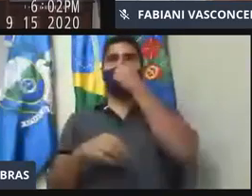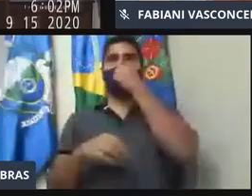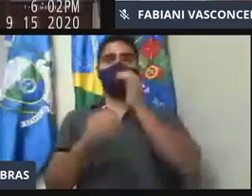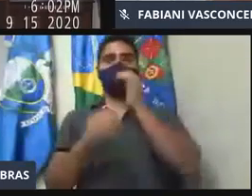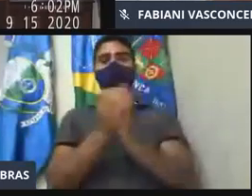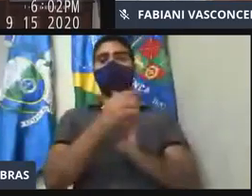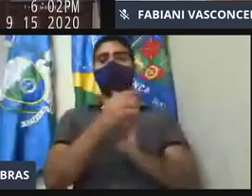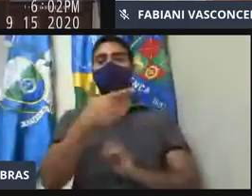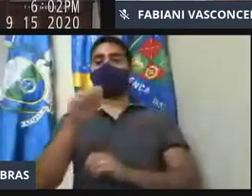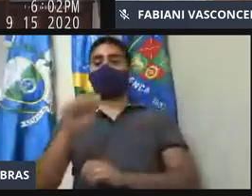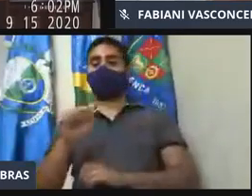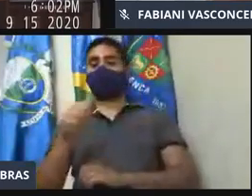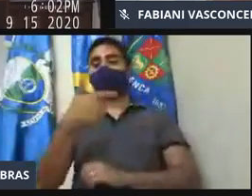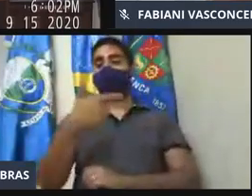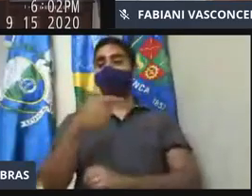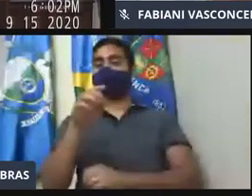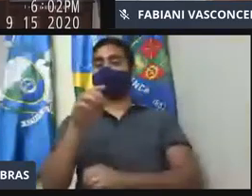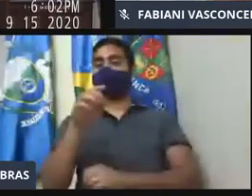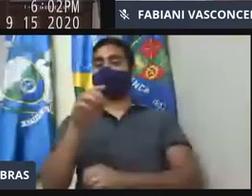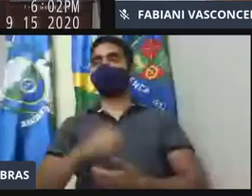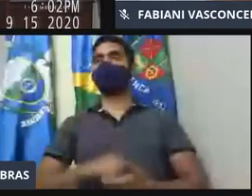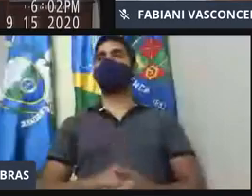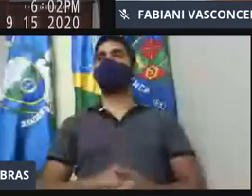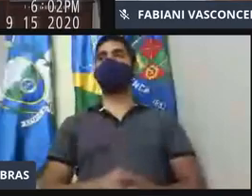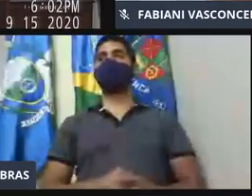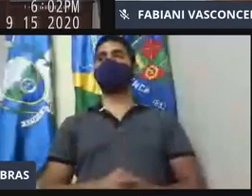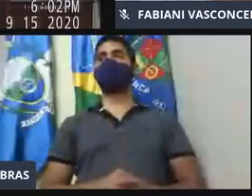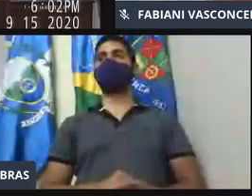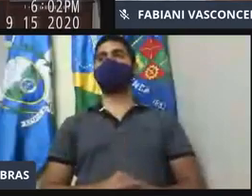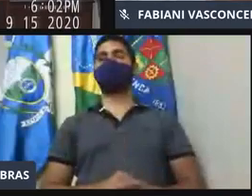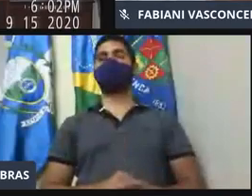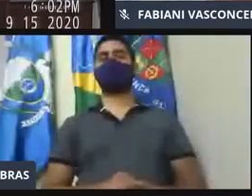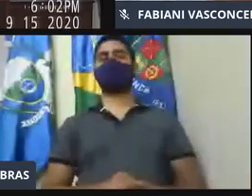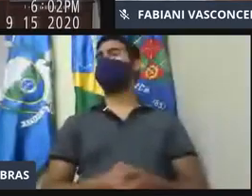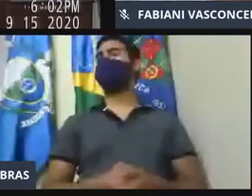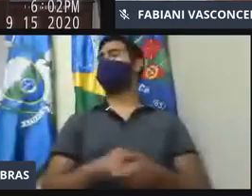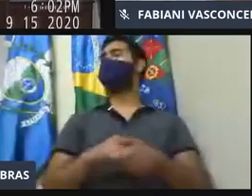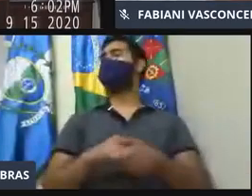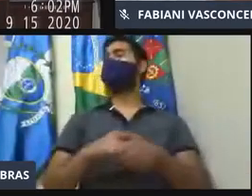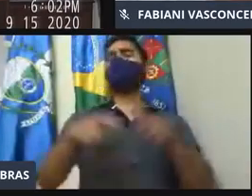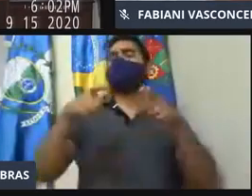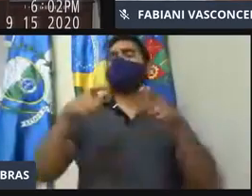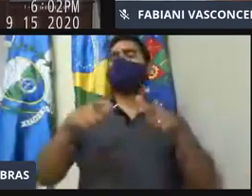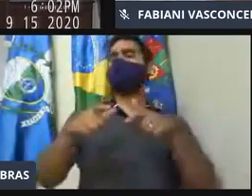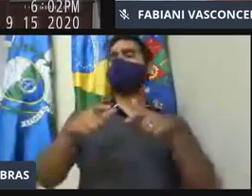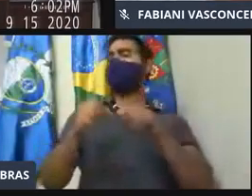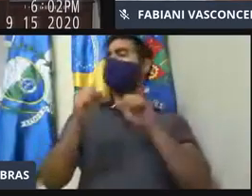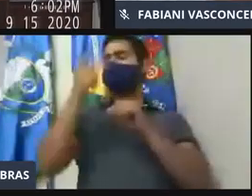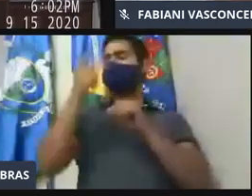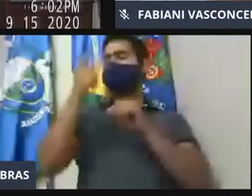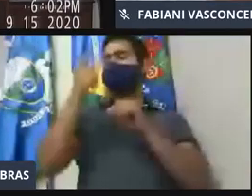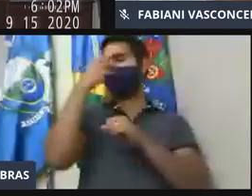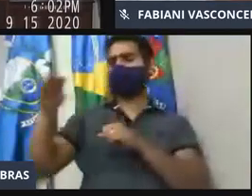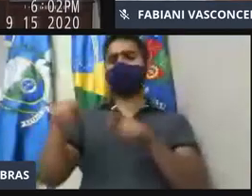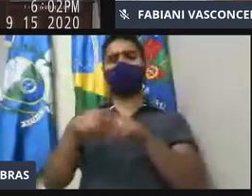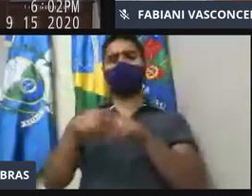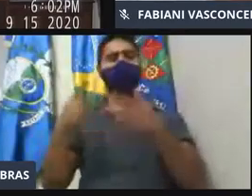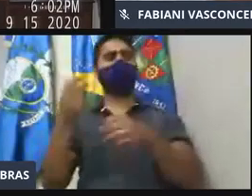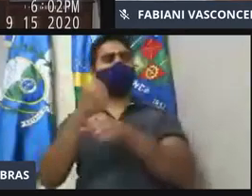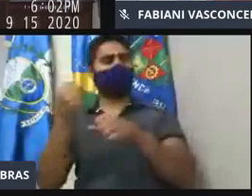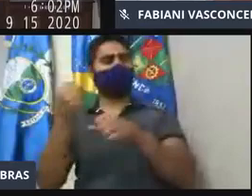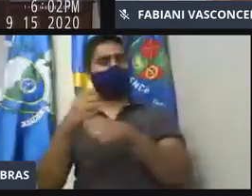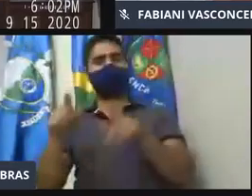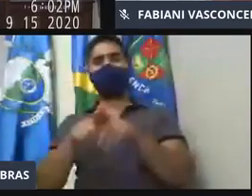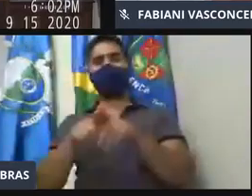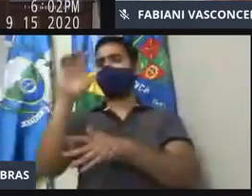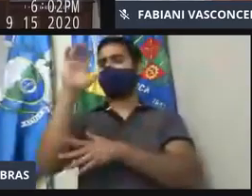intenso processo erosivo Vossoroca. Tal aterro destina-se basicamente ao descarte de entulho de obras, material proveniente da poda de árvores e